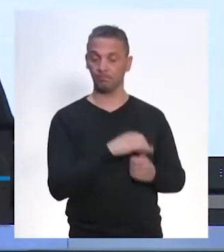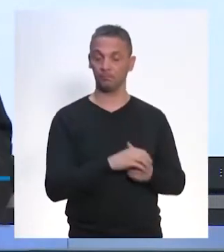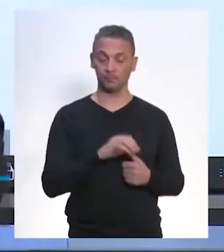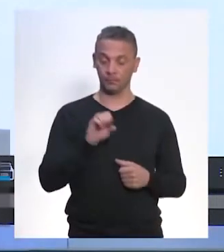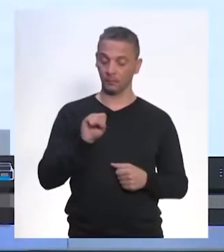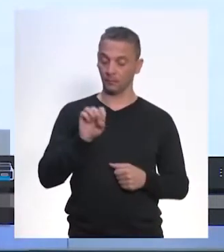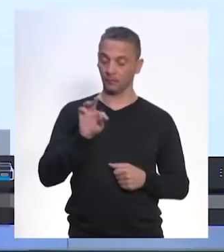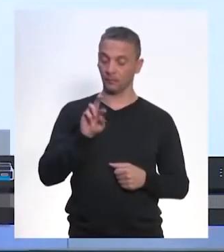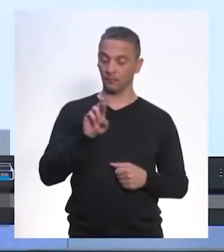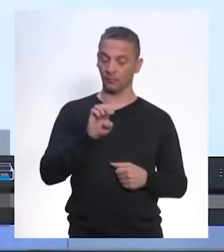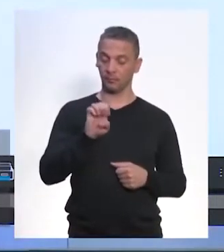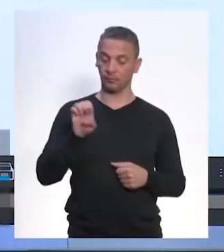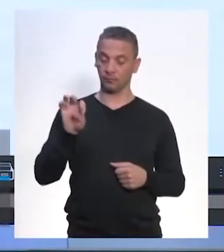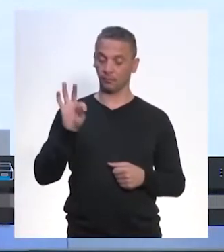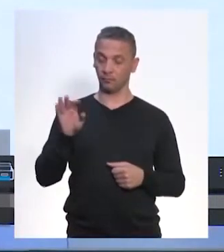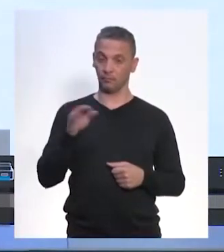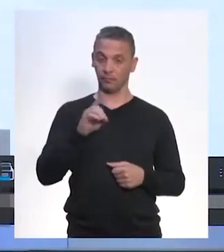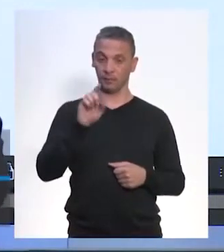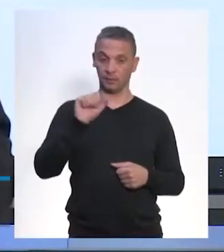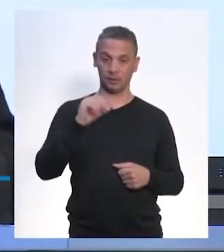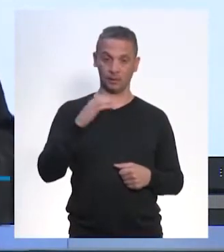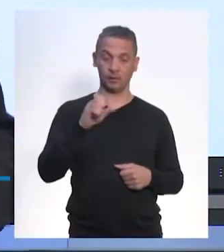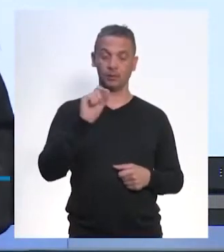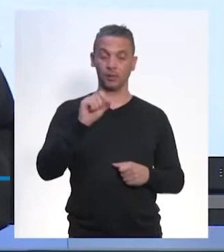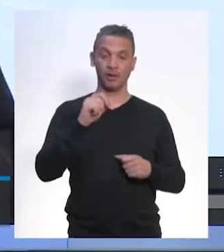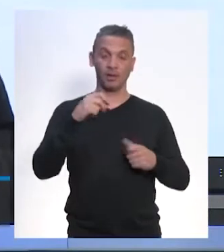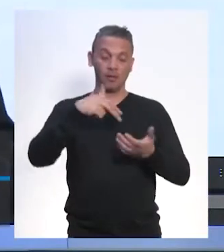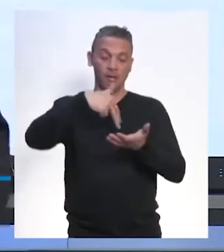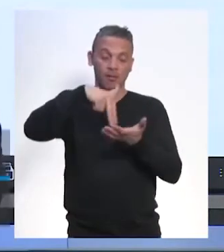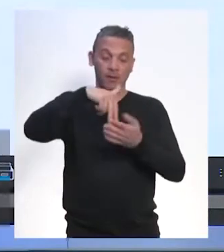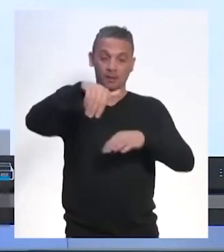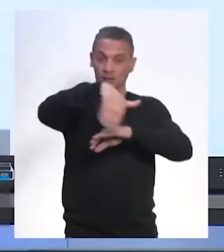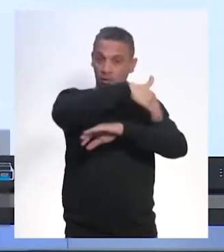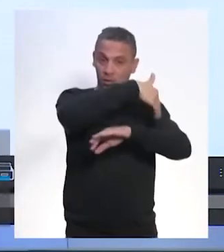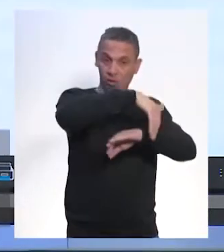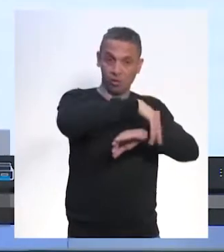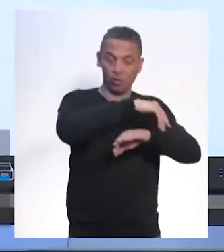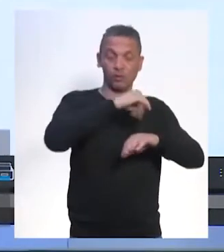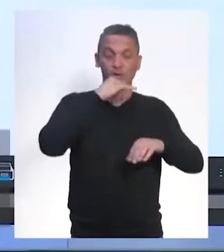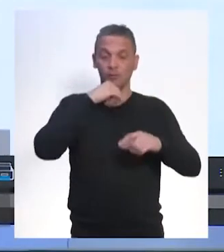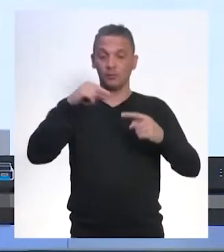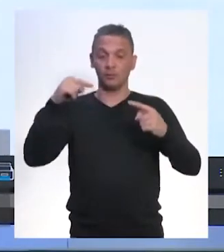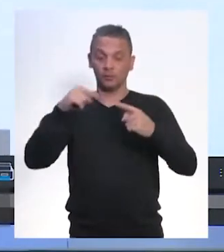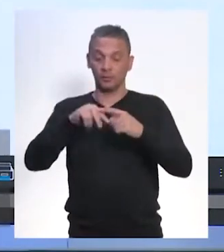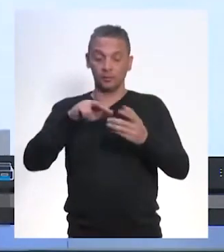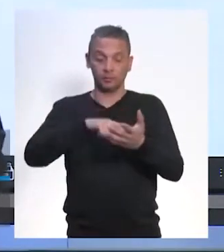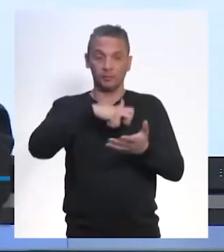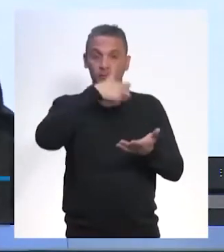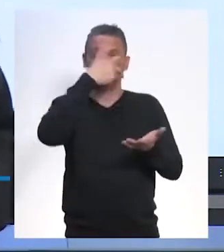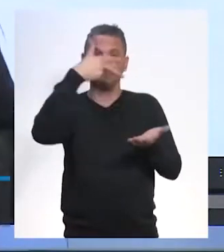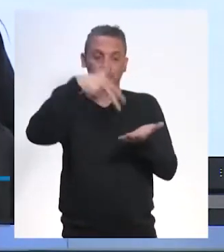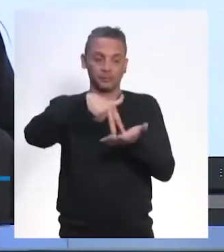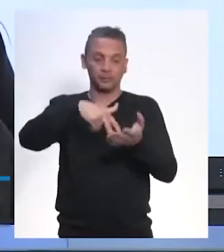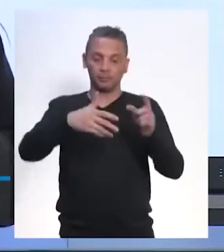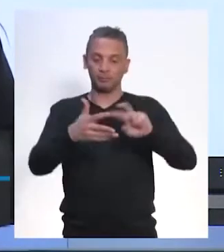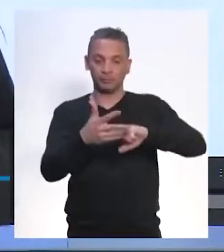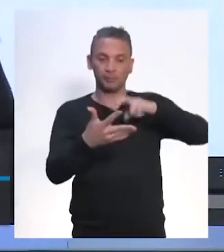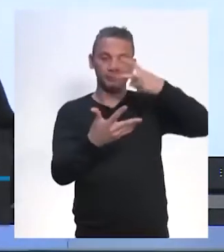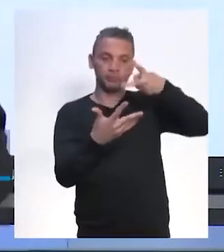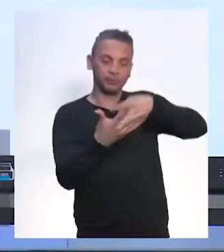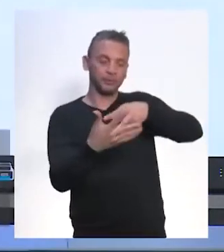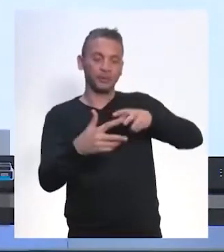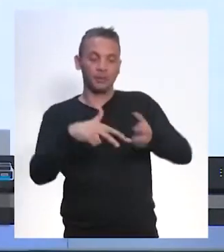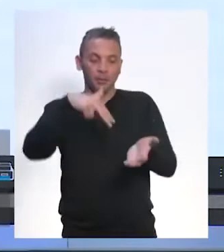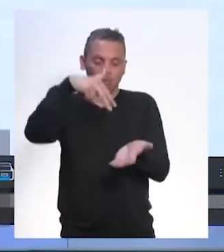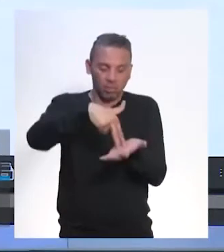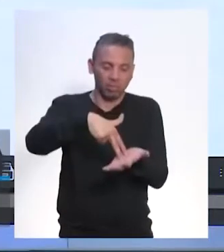quê? São danças, por serem danças de rua e danças mais acrobáticas, a gente chama de dança de impacto, tá? Então, o impacto dos pés